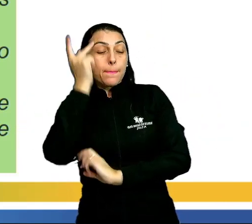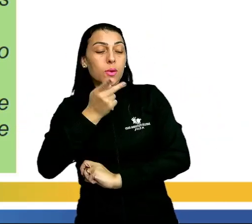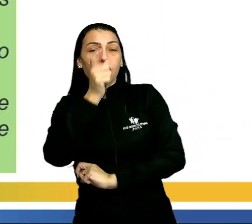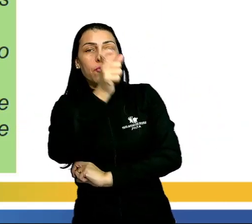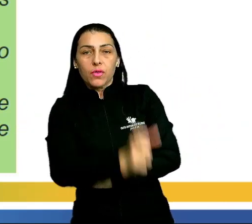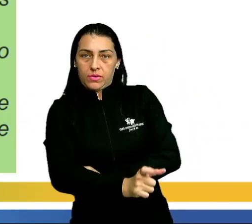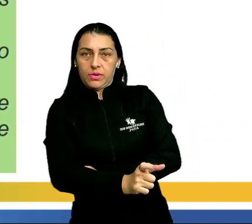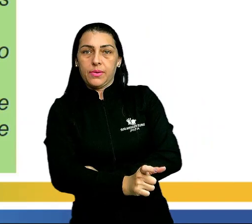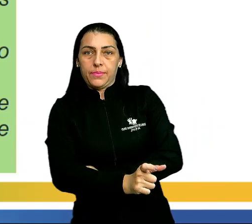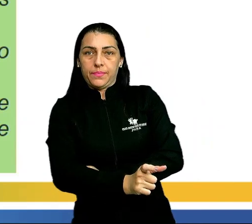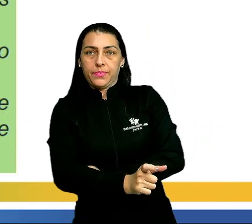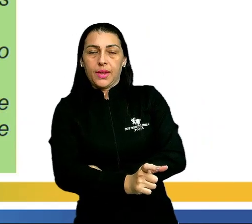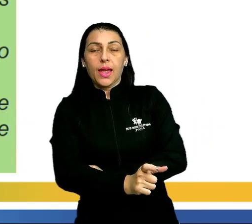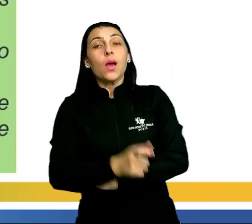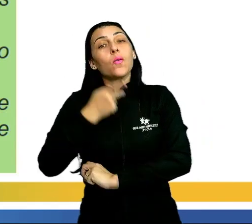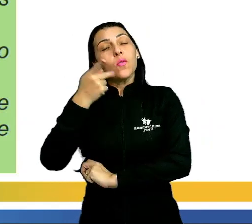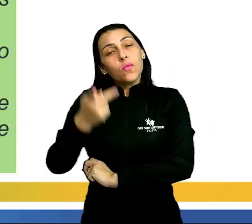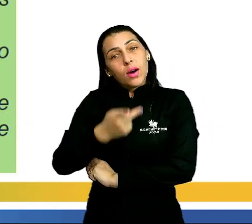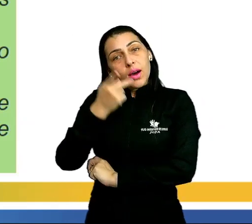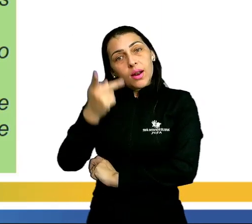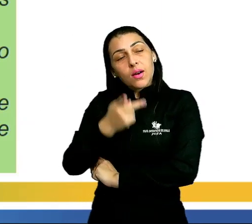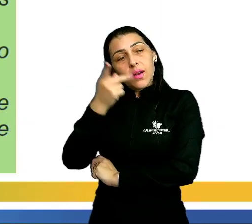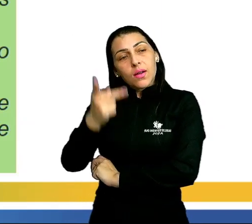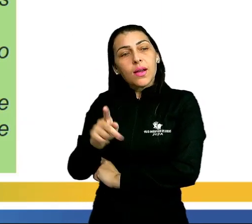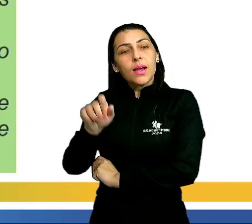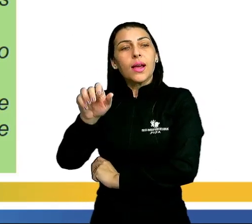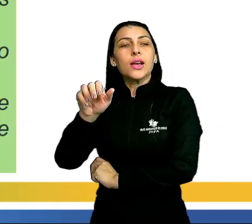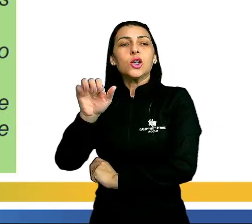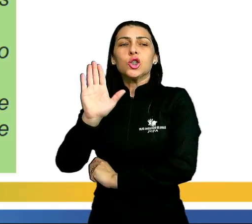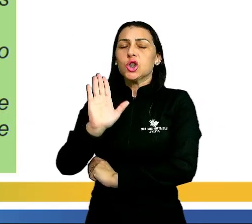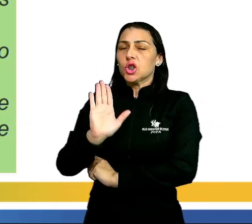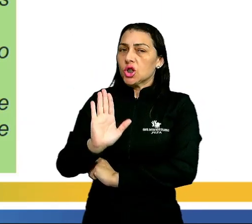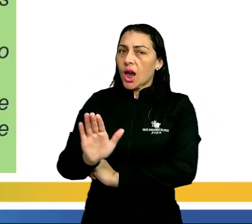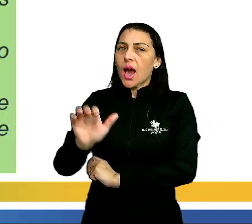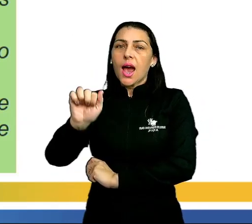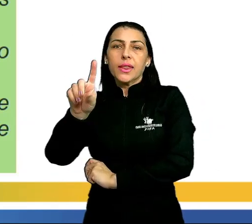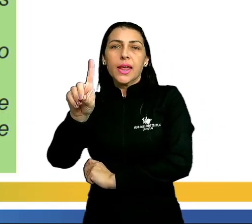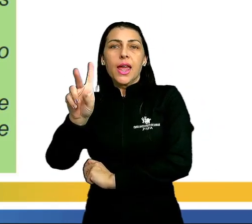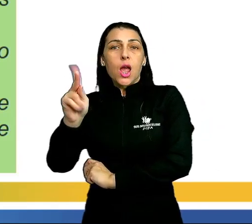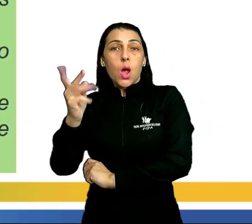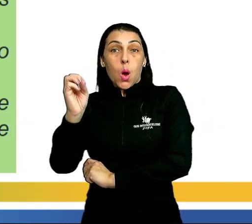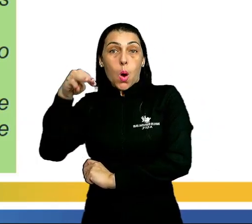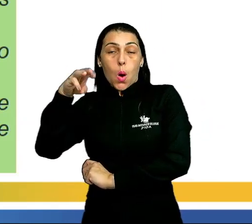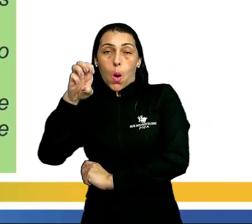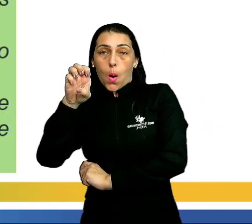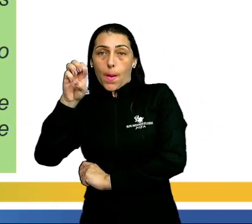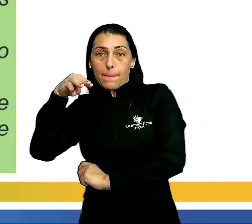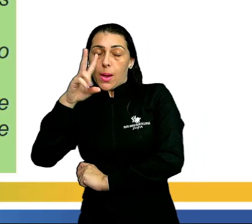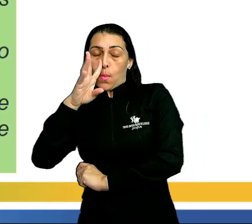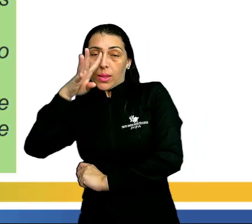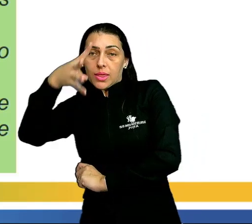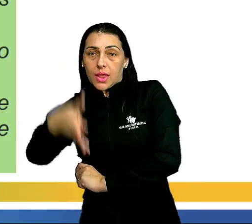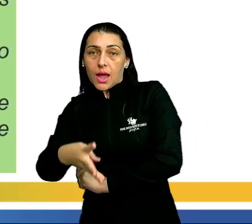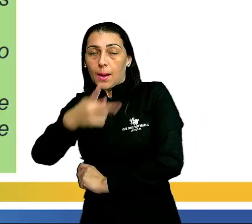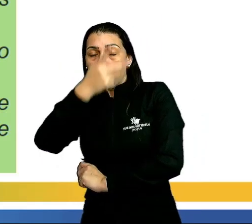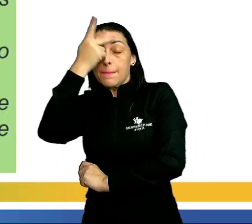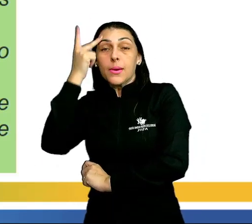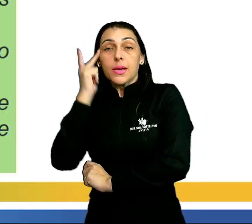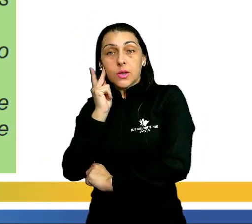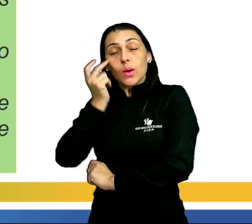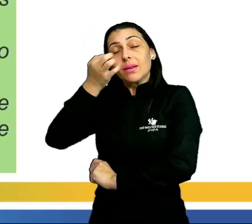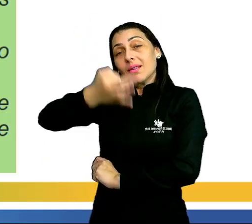diz. Então essa é uma falácia do tipo ad hominem, já que trata de um ataque contra a pessoa que